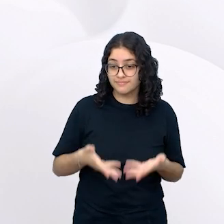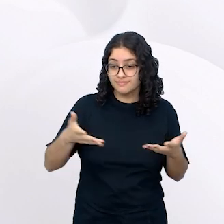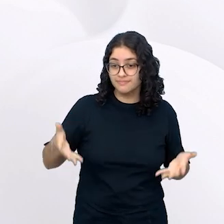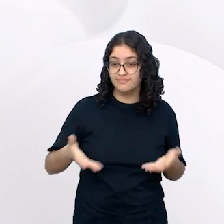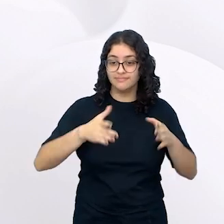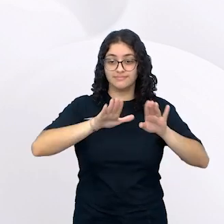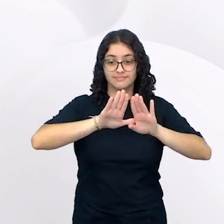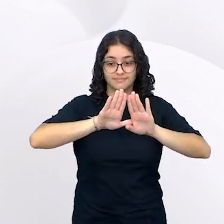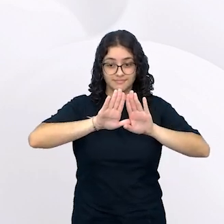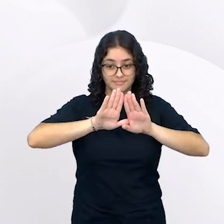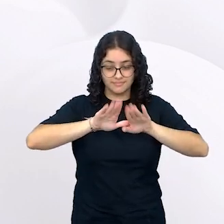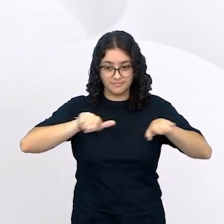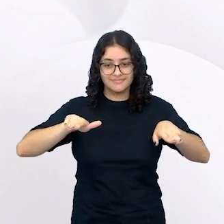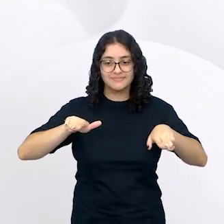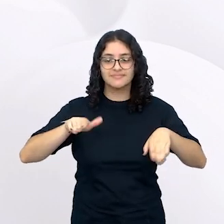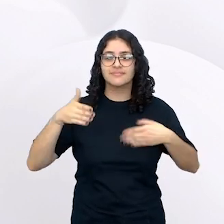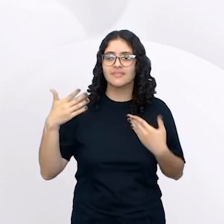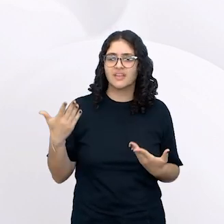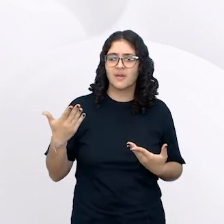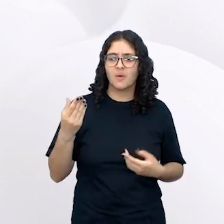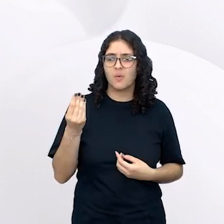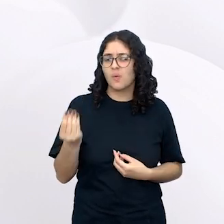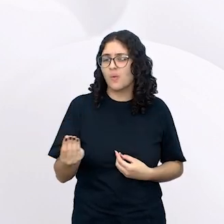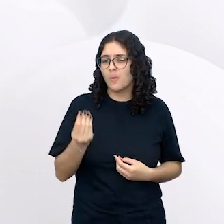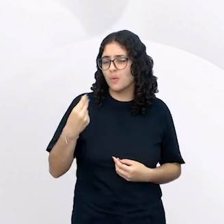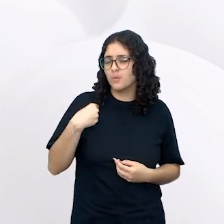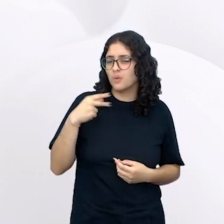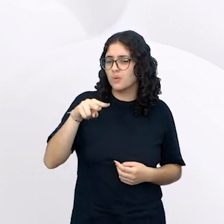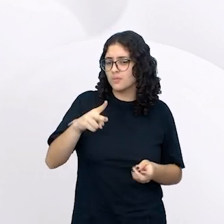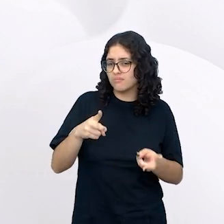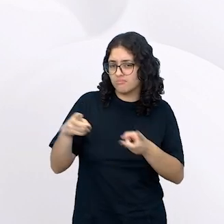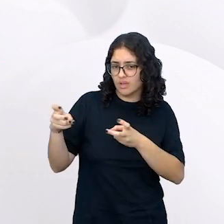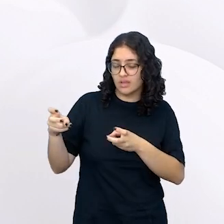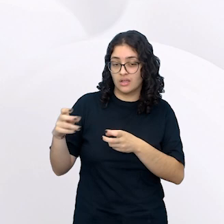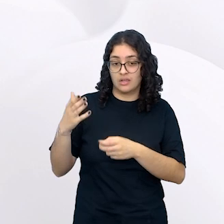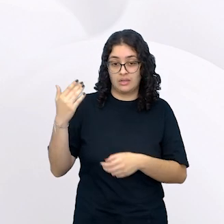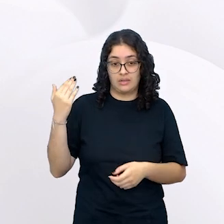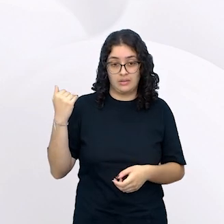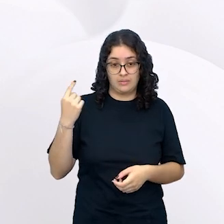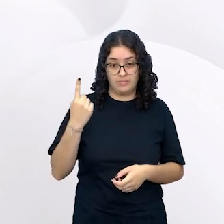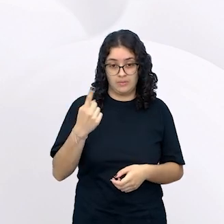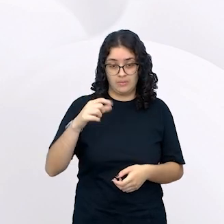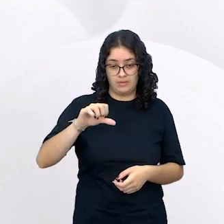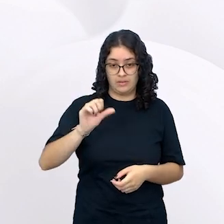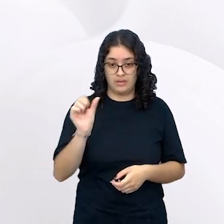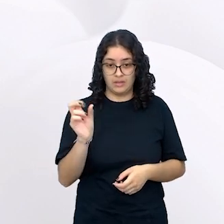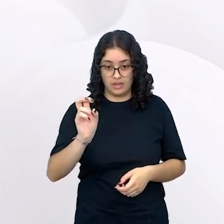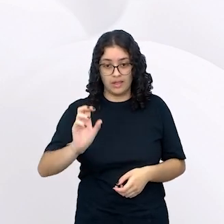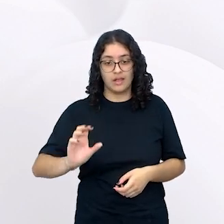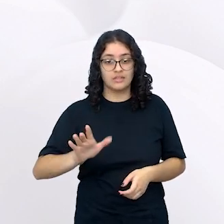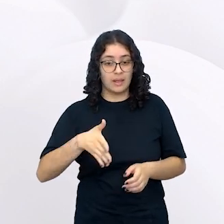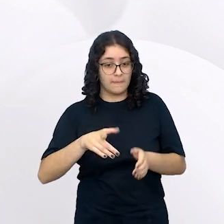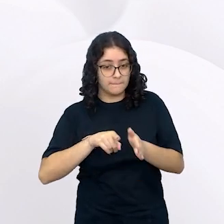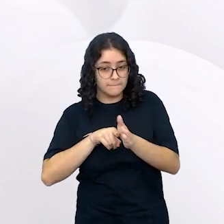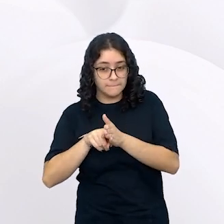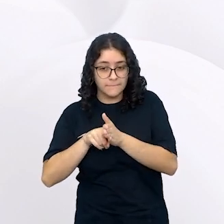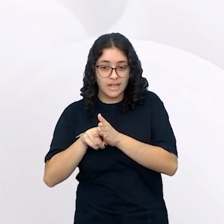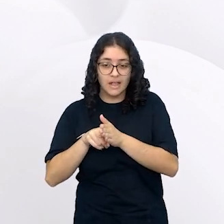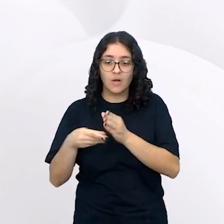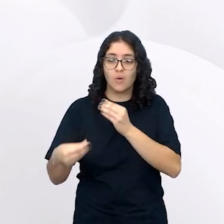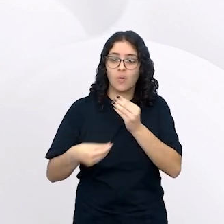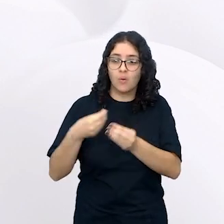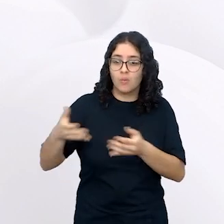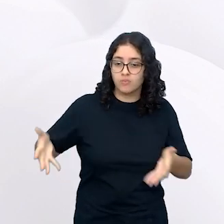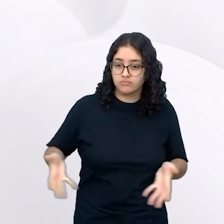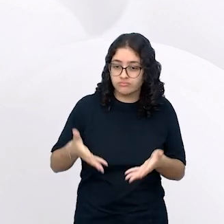seus estudantes. Então, o que a gente pode ver aqui? Desde 1965, já com pesquisa, tentando